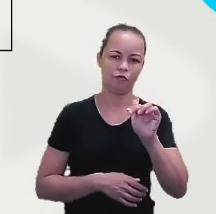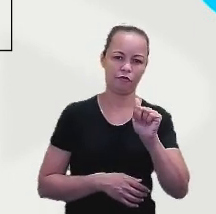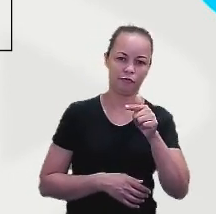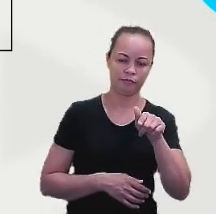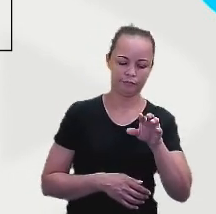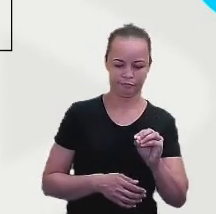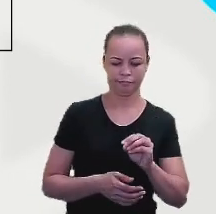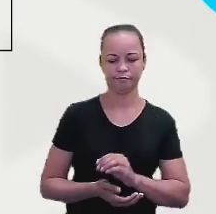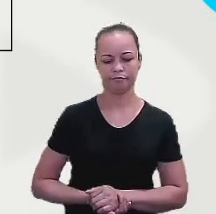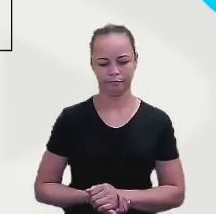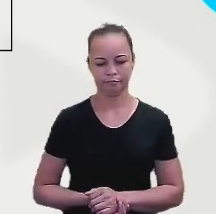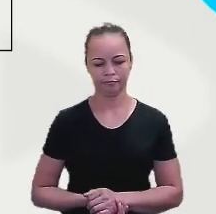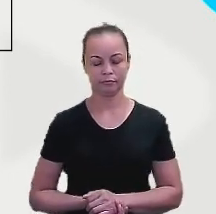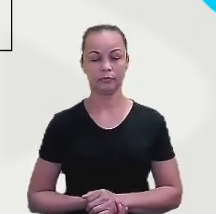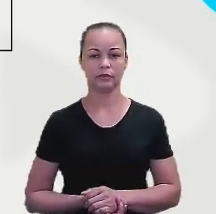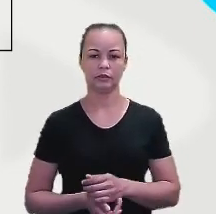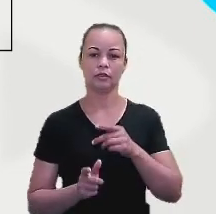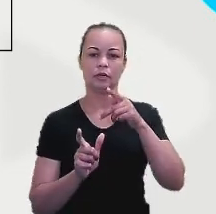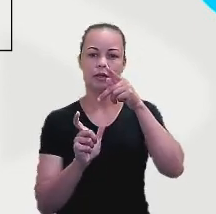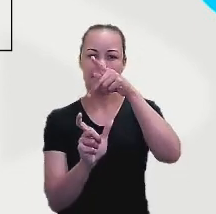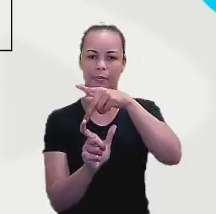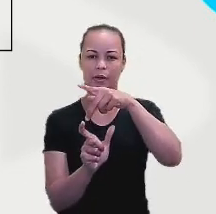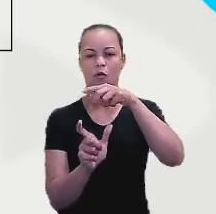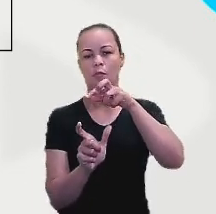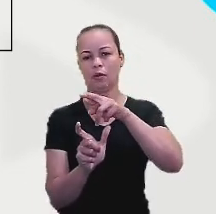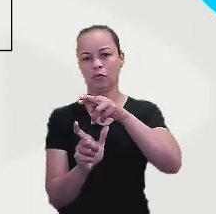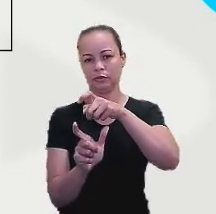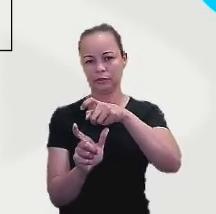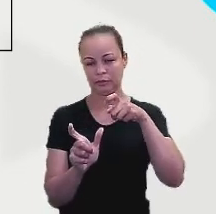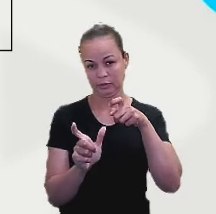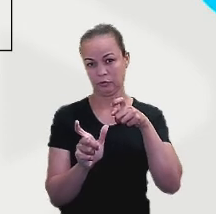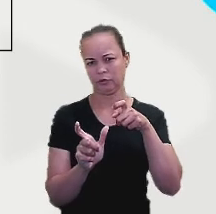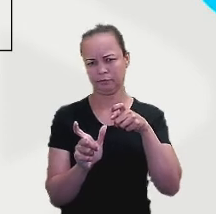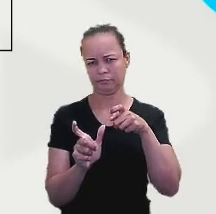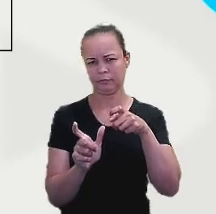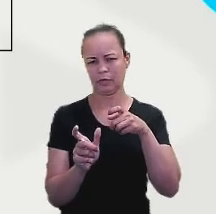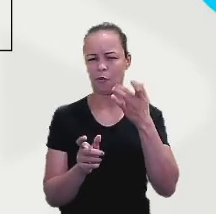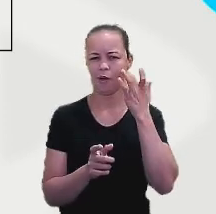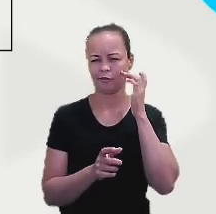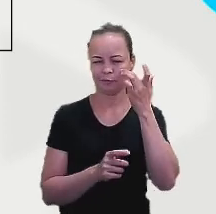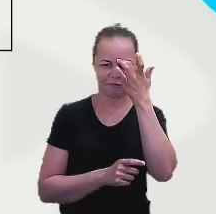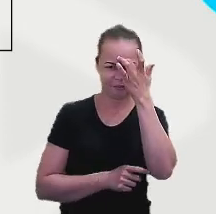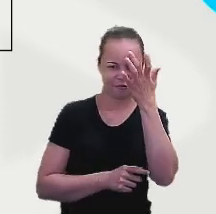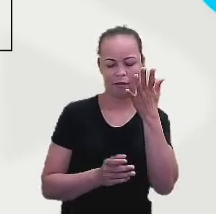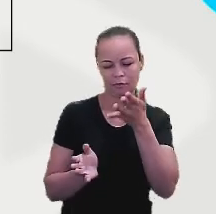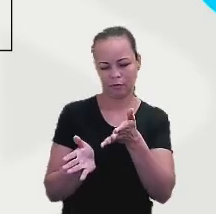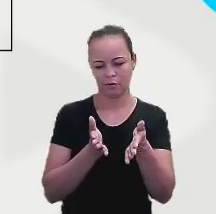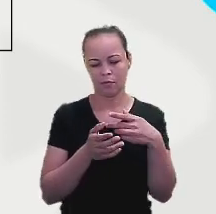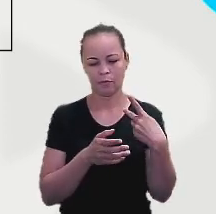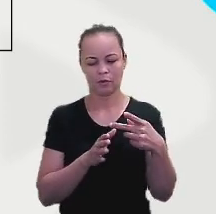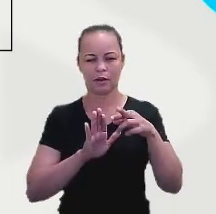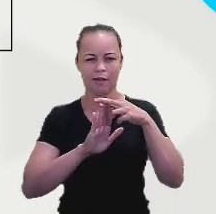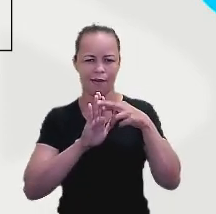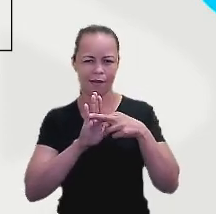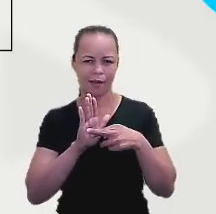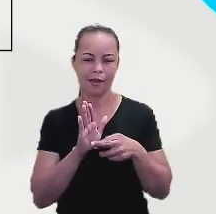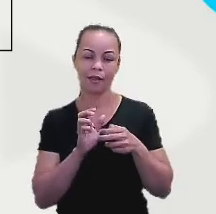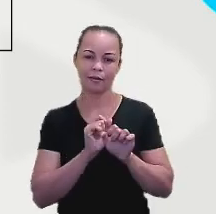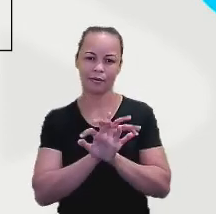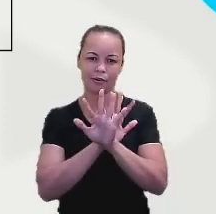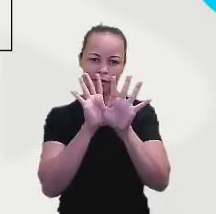as proparoxítonas, as mais fáceis que tem, né? Porque foi proparoxítona é acentuada. A regra é bastante